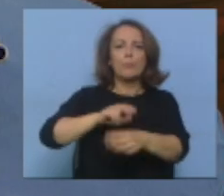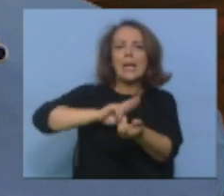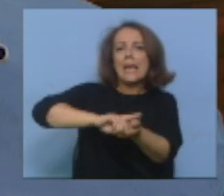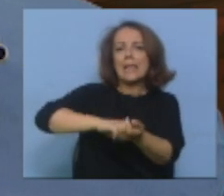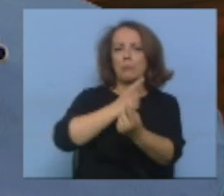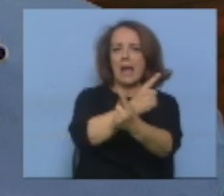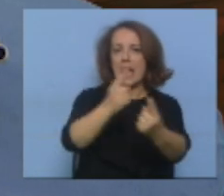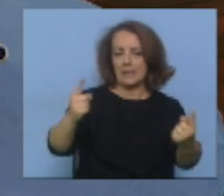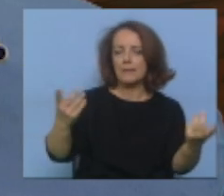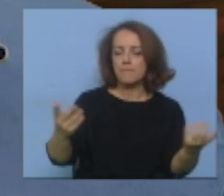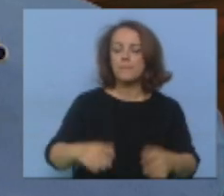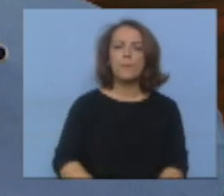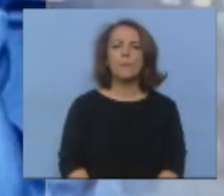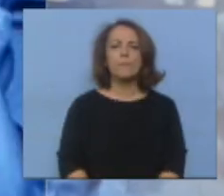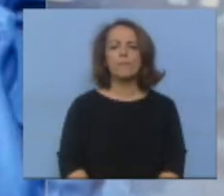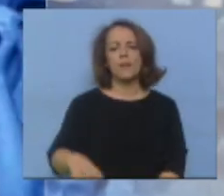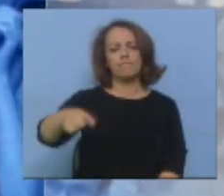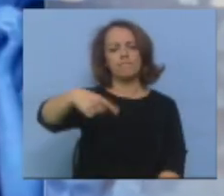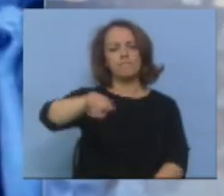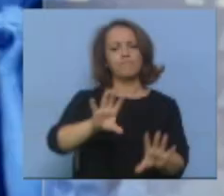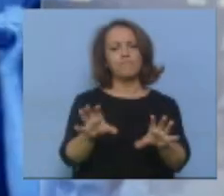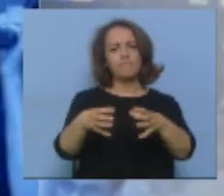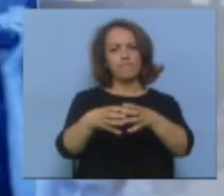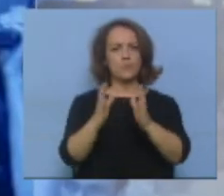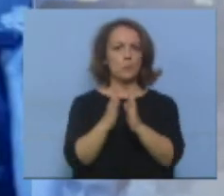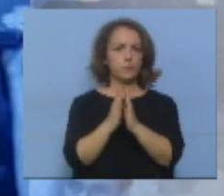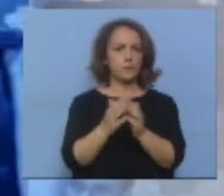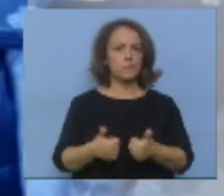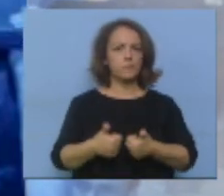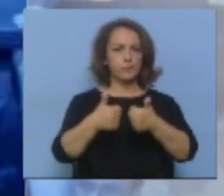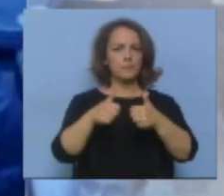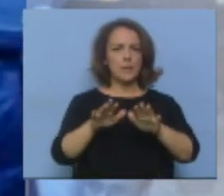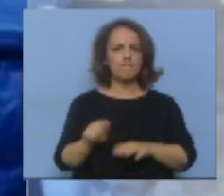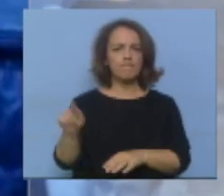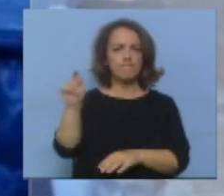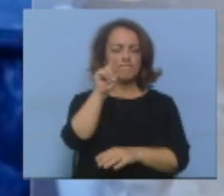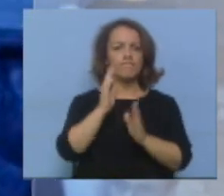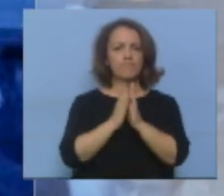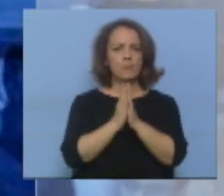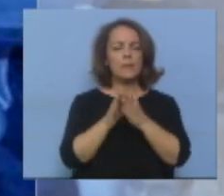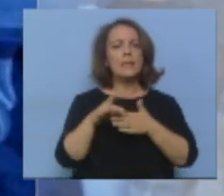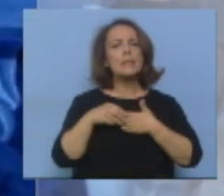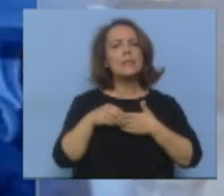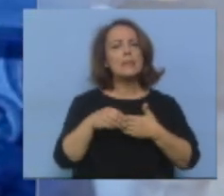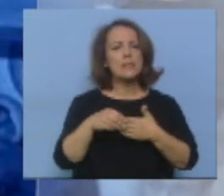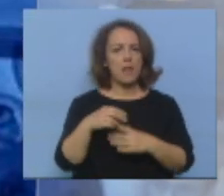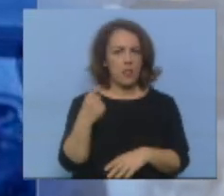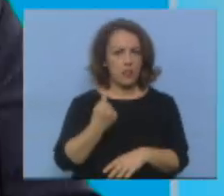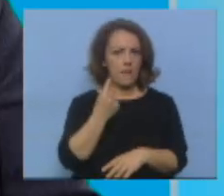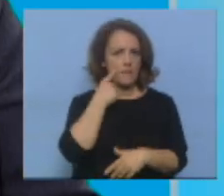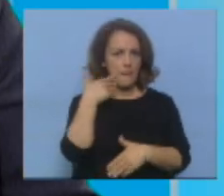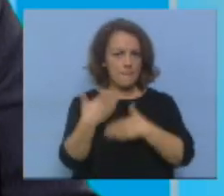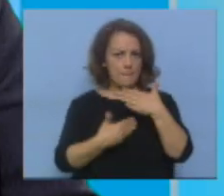Enquanto comunidade diocesana, as lideranças religiosas devem manter uma proximidade nestes momentos